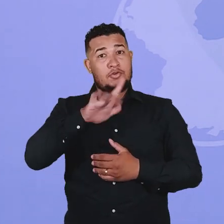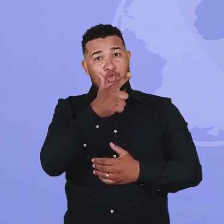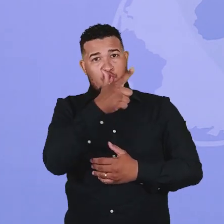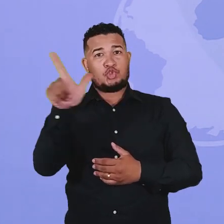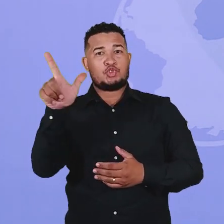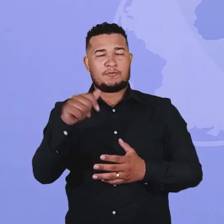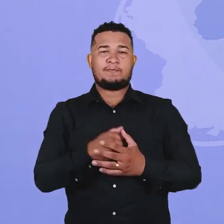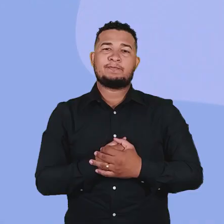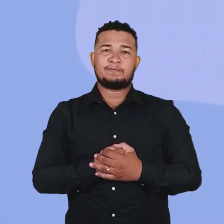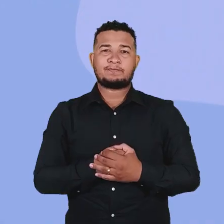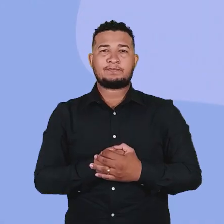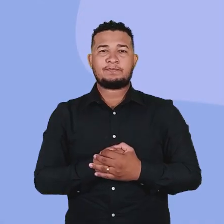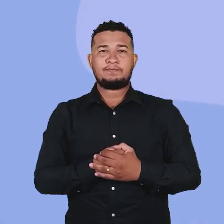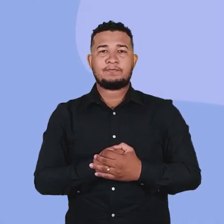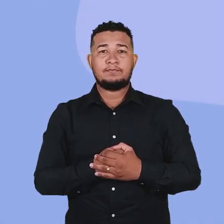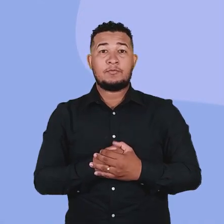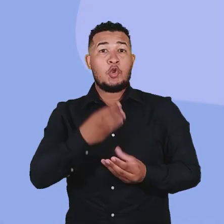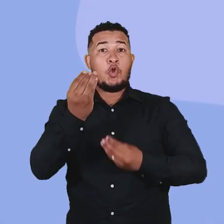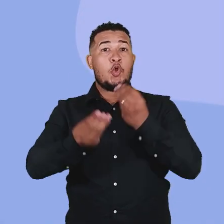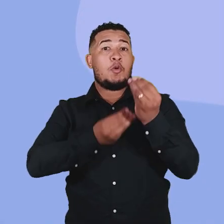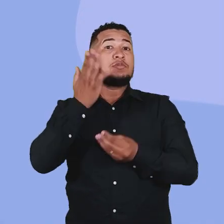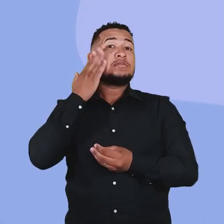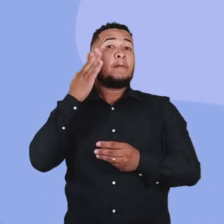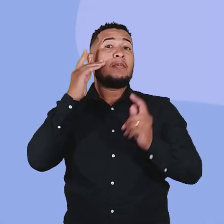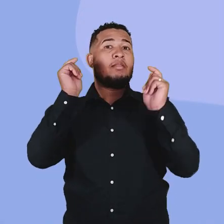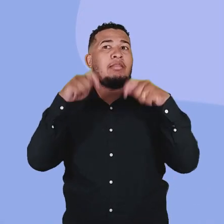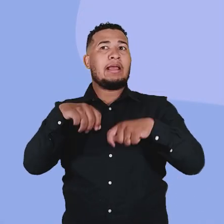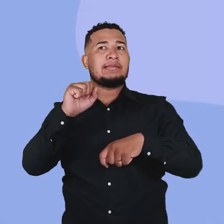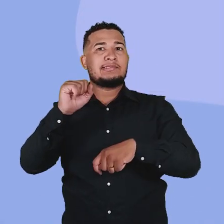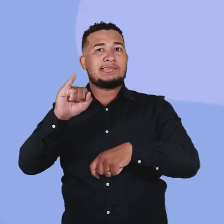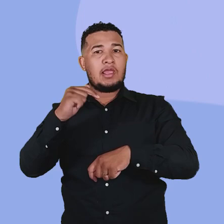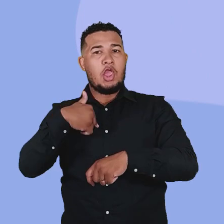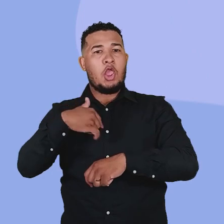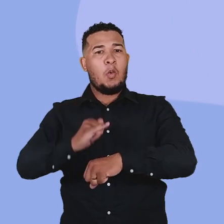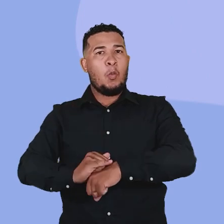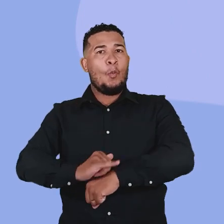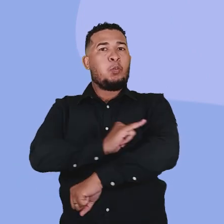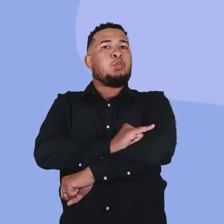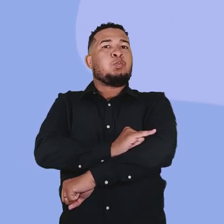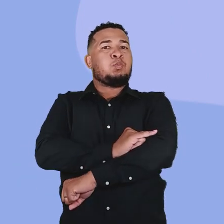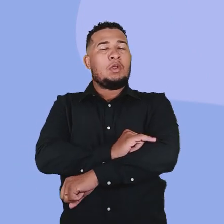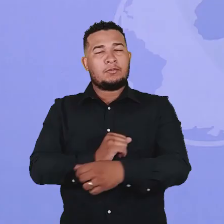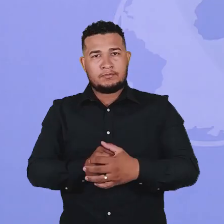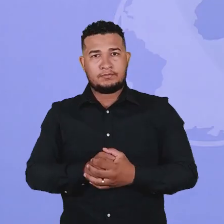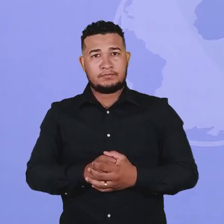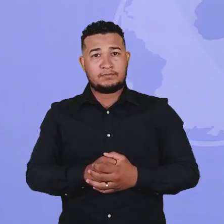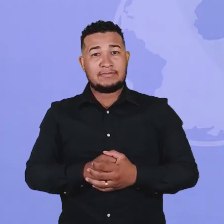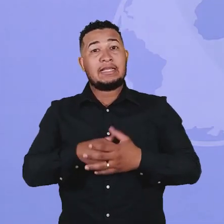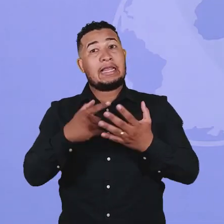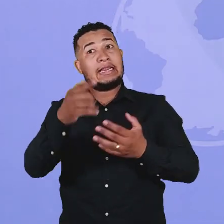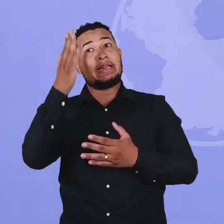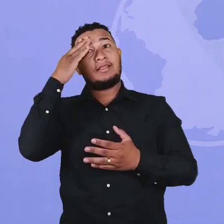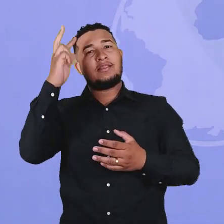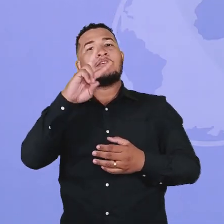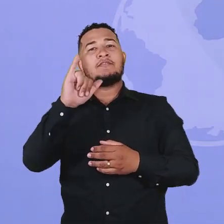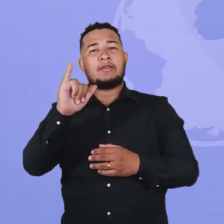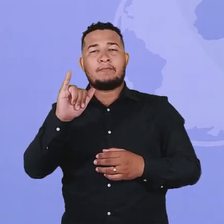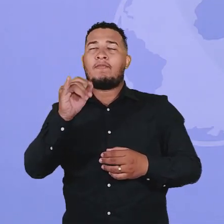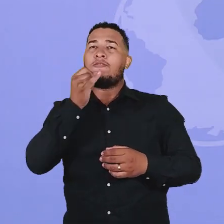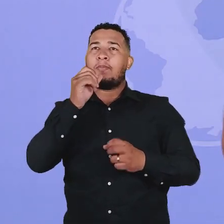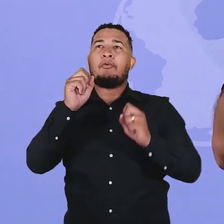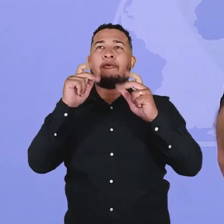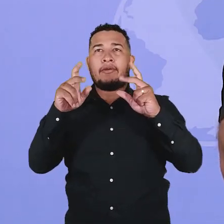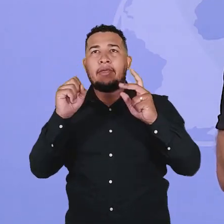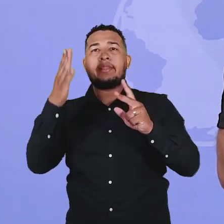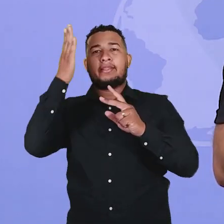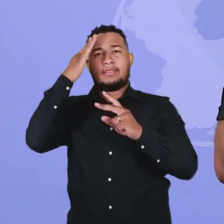para o próximo slide. Como saber se estou obeso? Volta para cá agora. Aí você vai entender. Então tá,